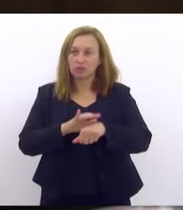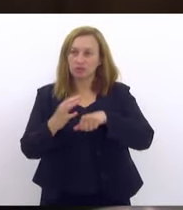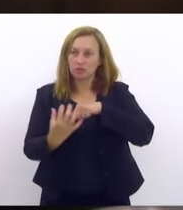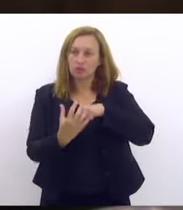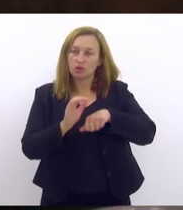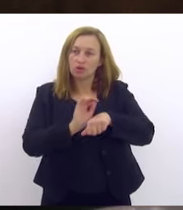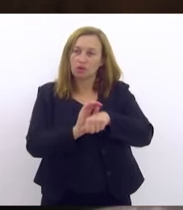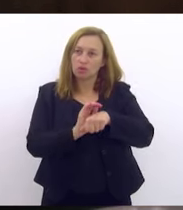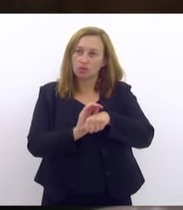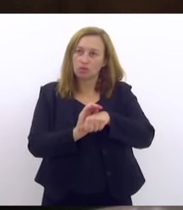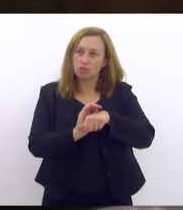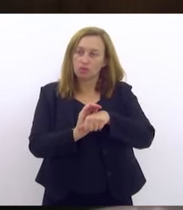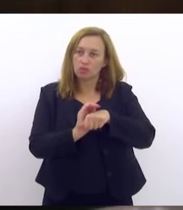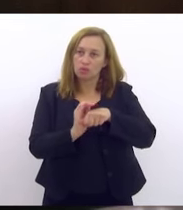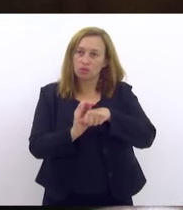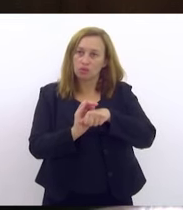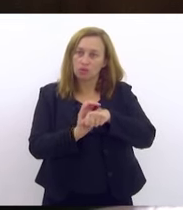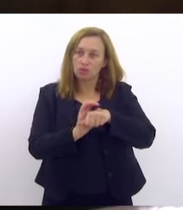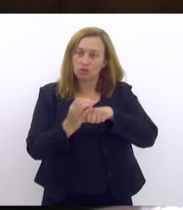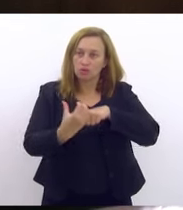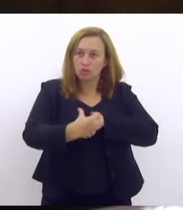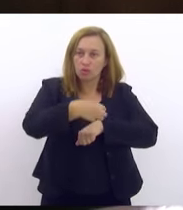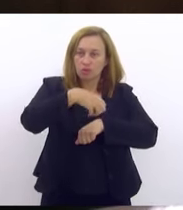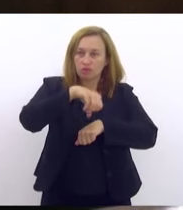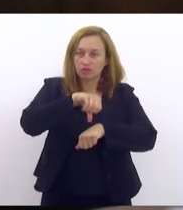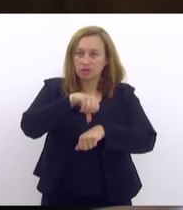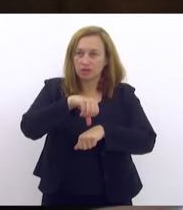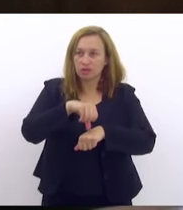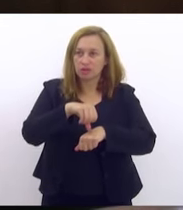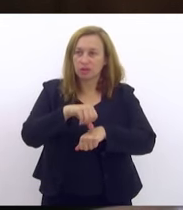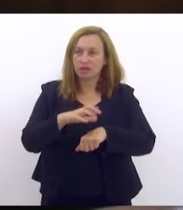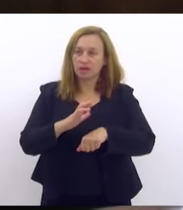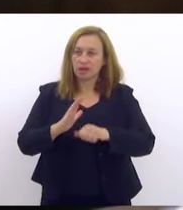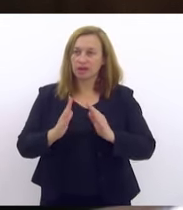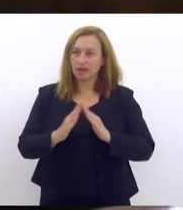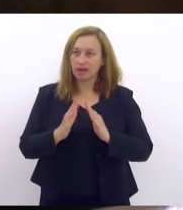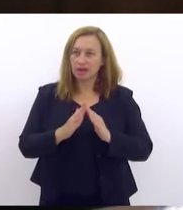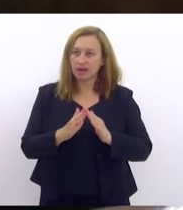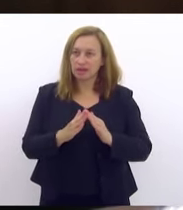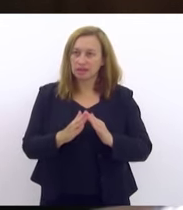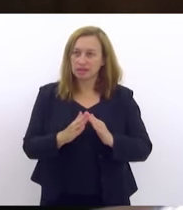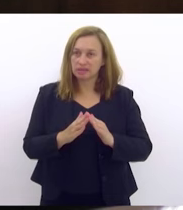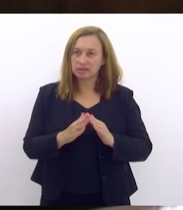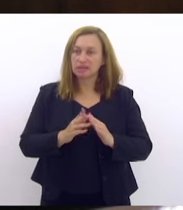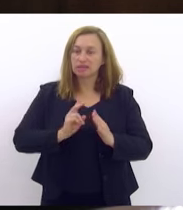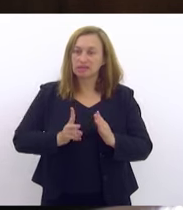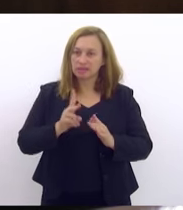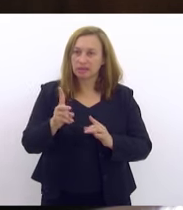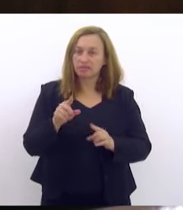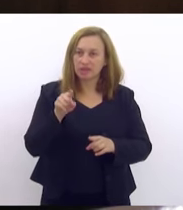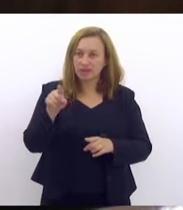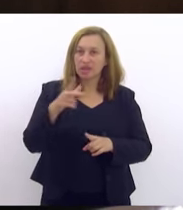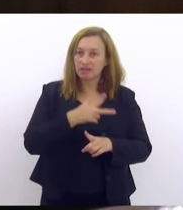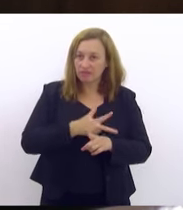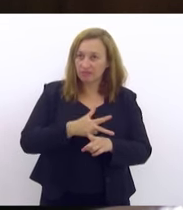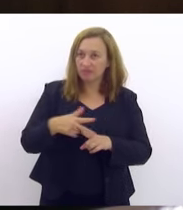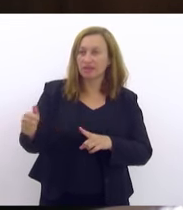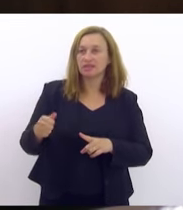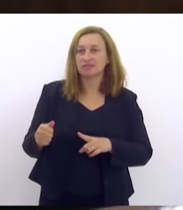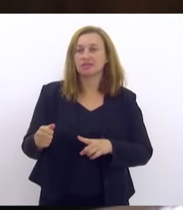casa, ele me derrota, ele sempre me derrota, mesmo em casa com